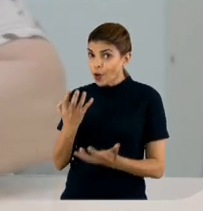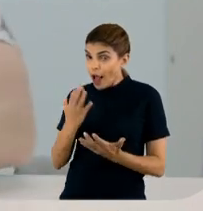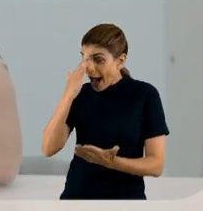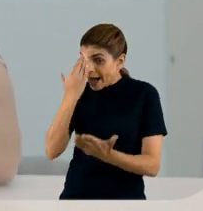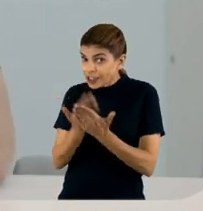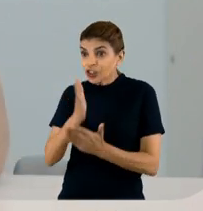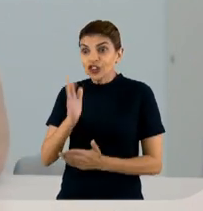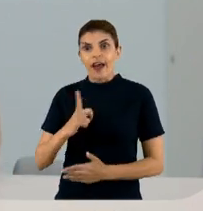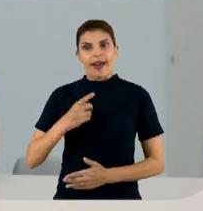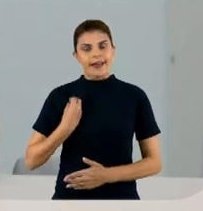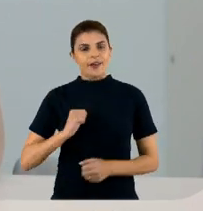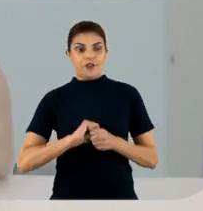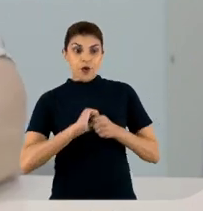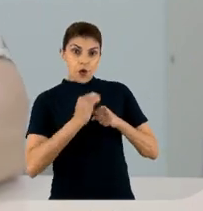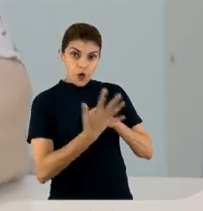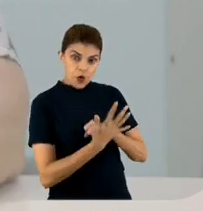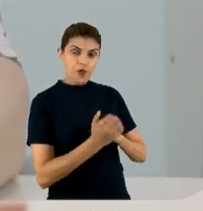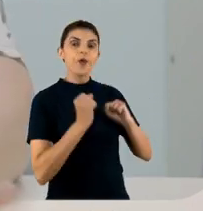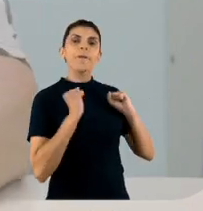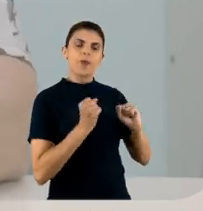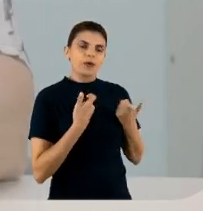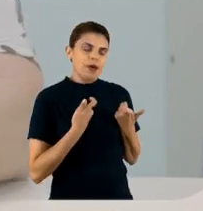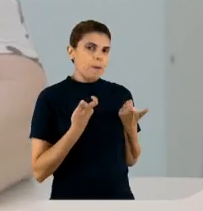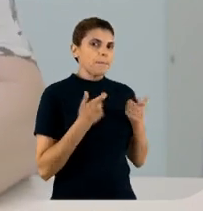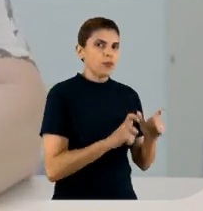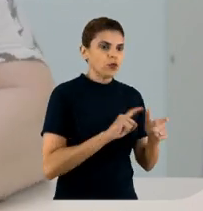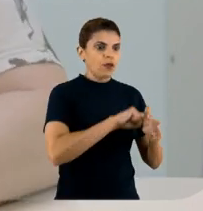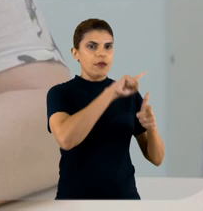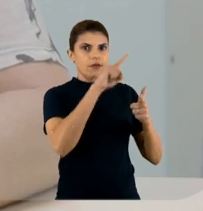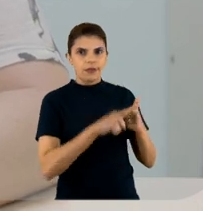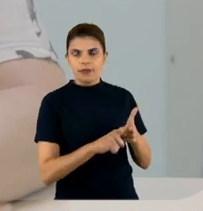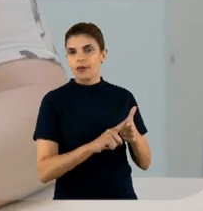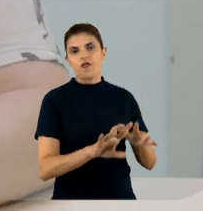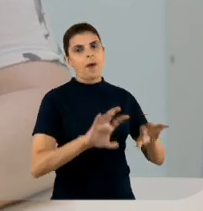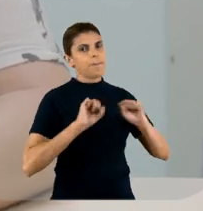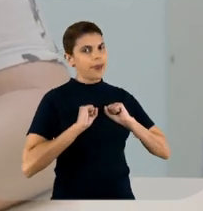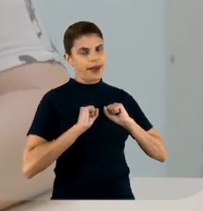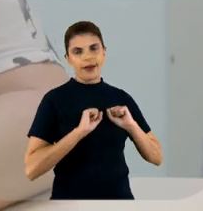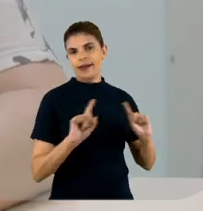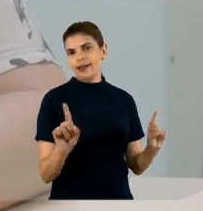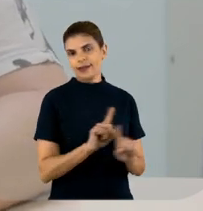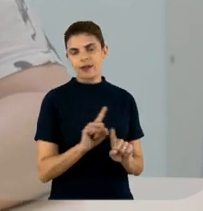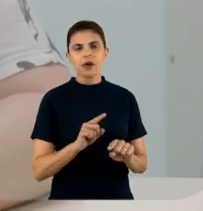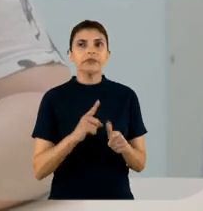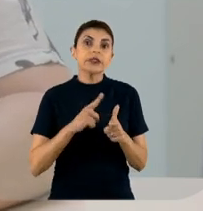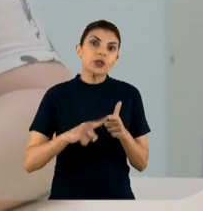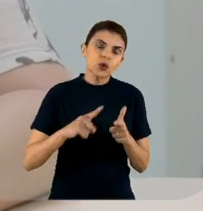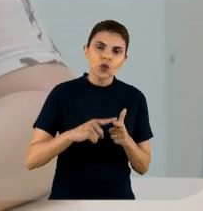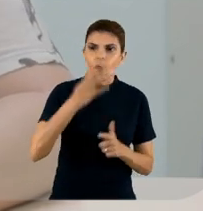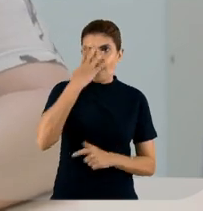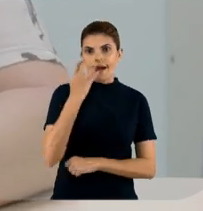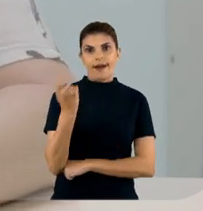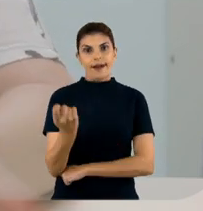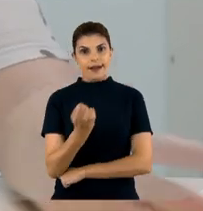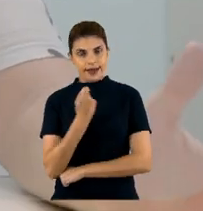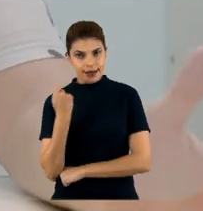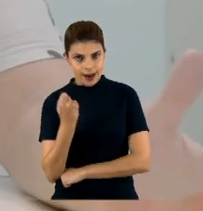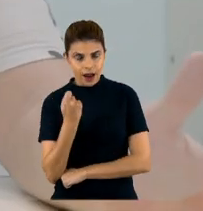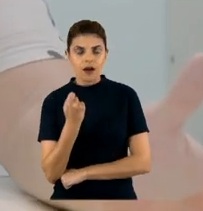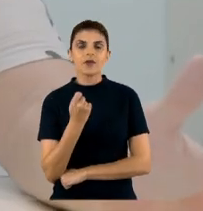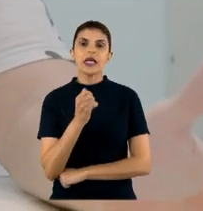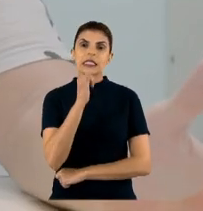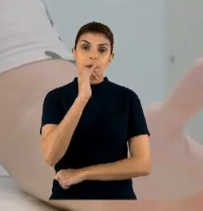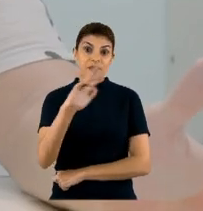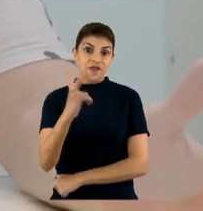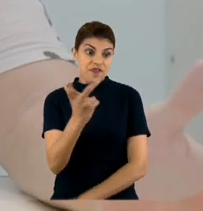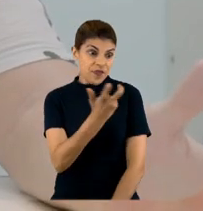crer que quem já teve o covid vai estar já imune não vai ter novamente ou pelo menos não terá novamente um quadro grave né Porque também tem isso quando a gente